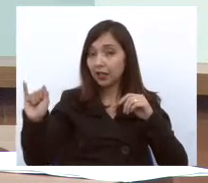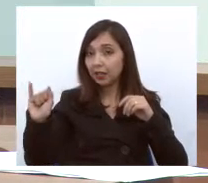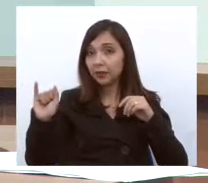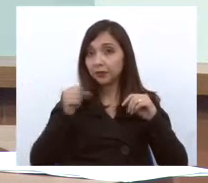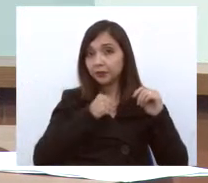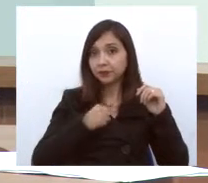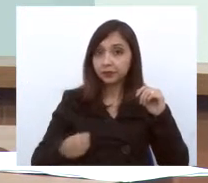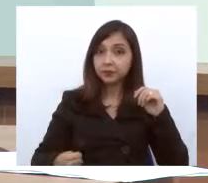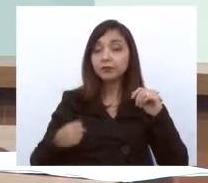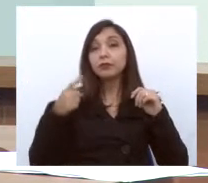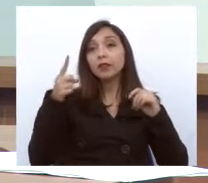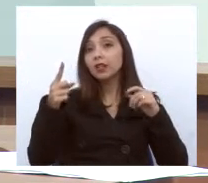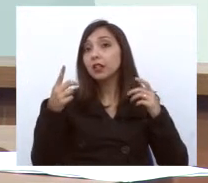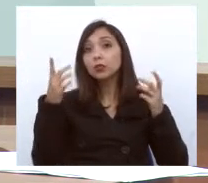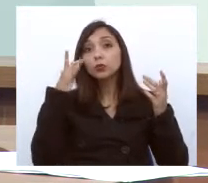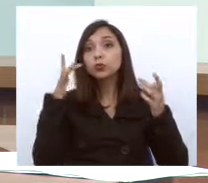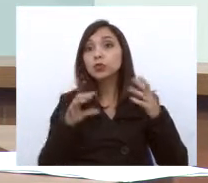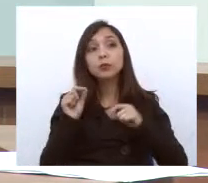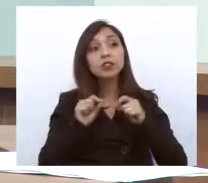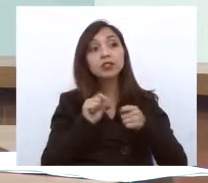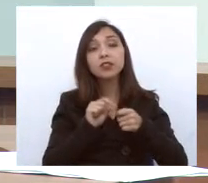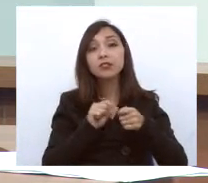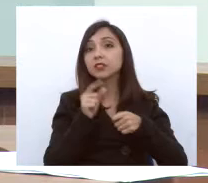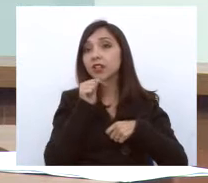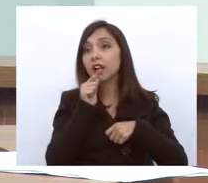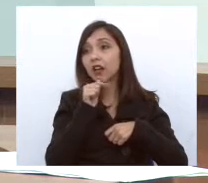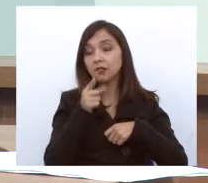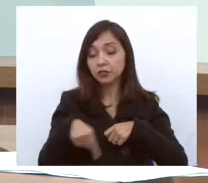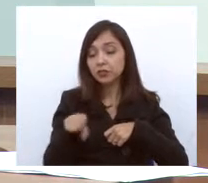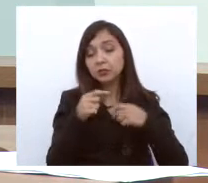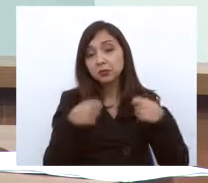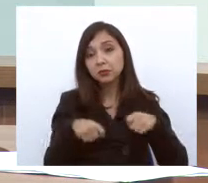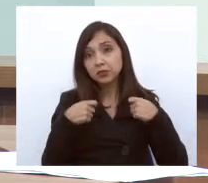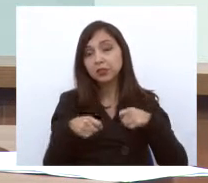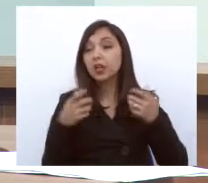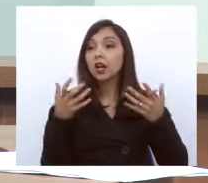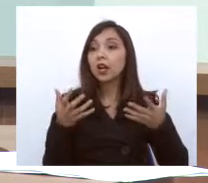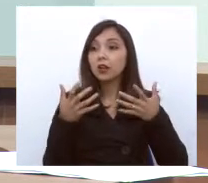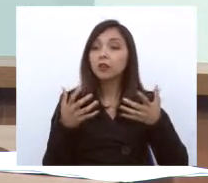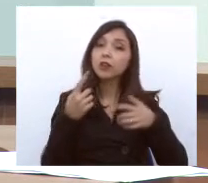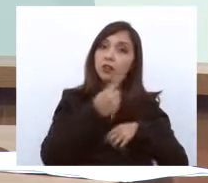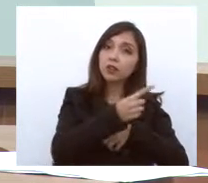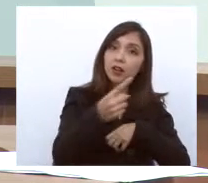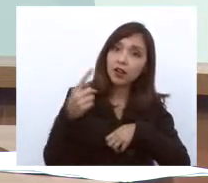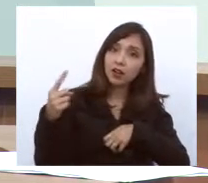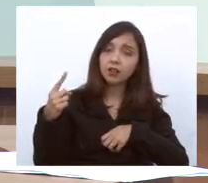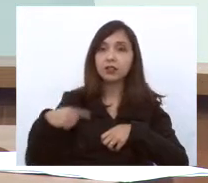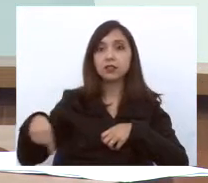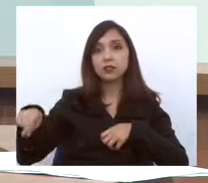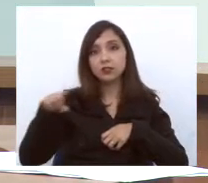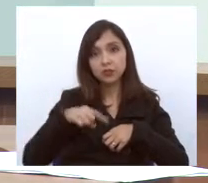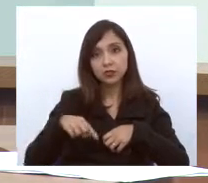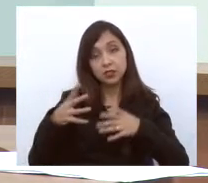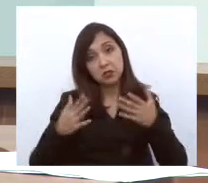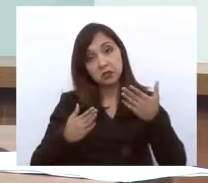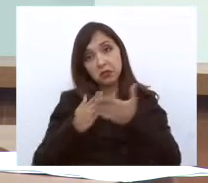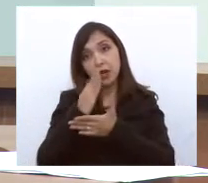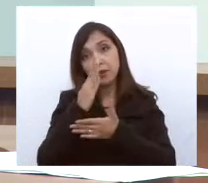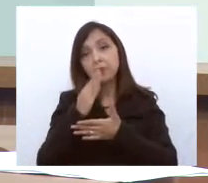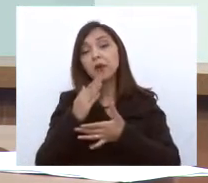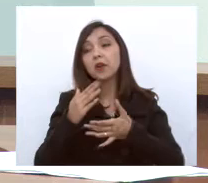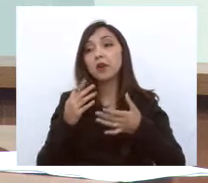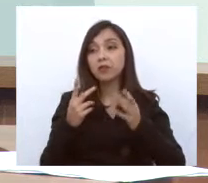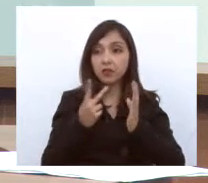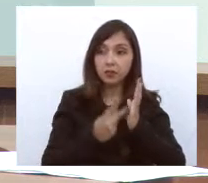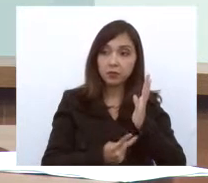fazer para ter água. É isso que nós precisamos. Agora eu quero que cada um dos nossos pares agora aprove